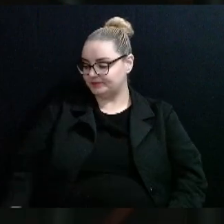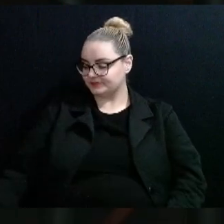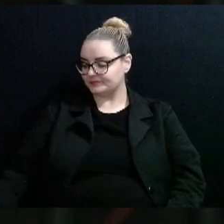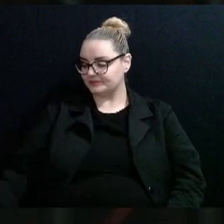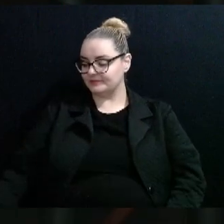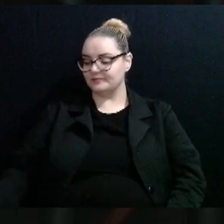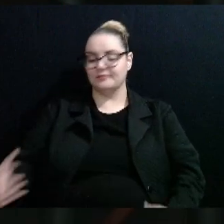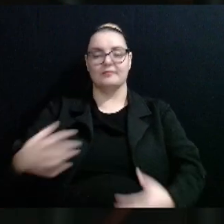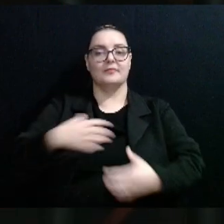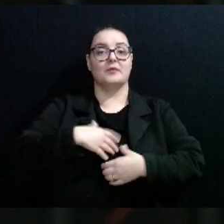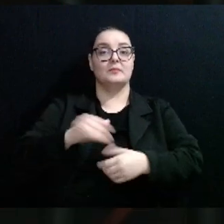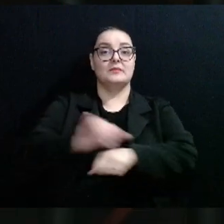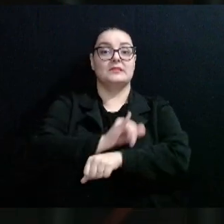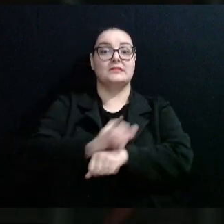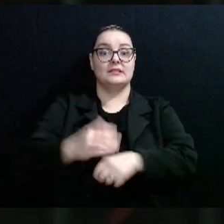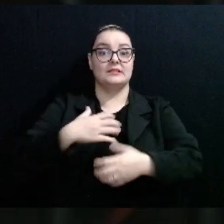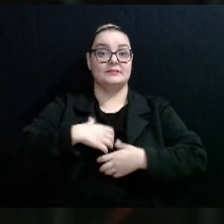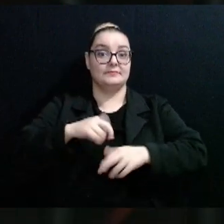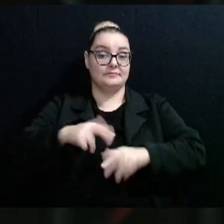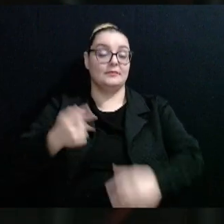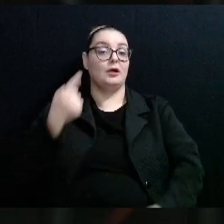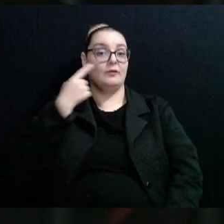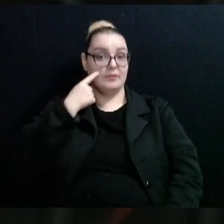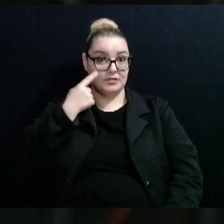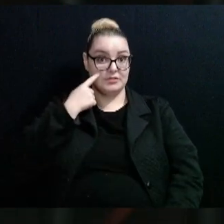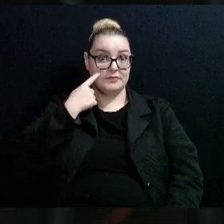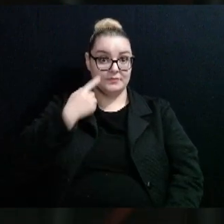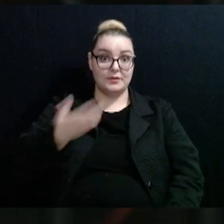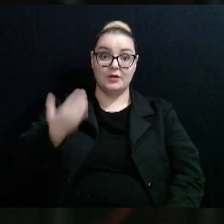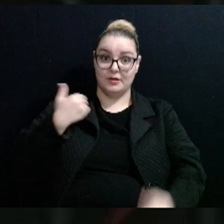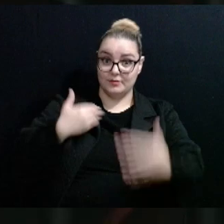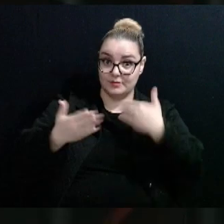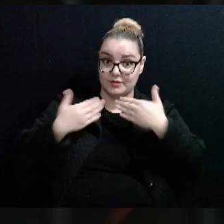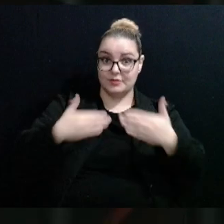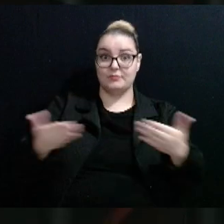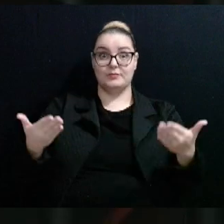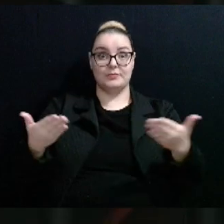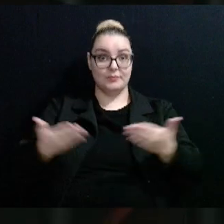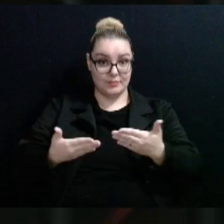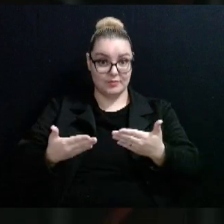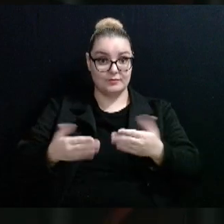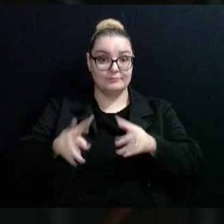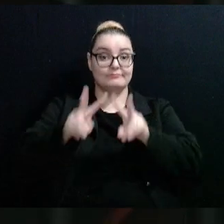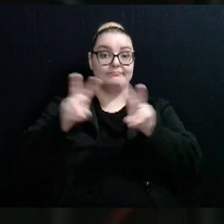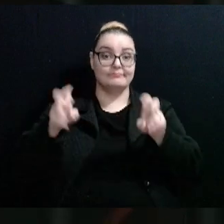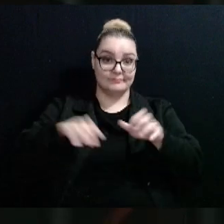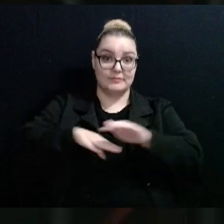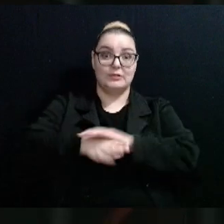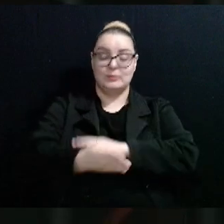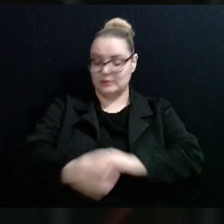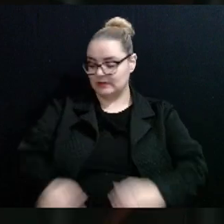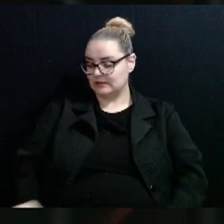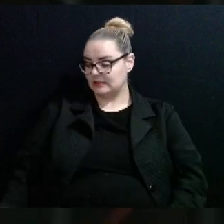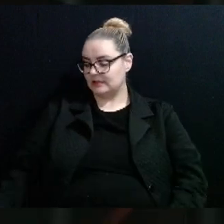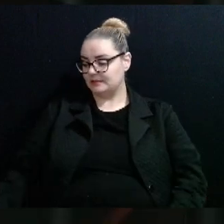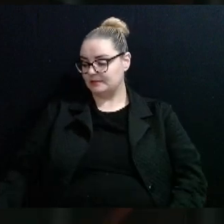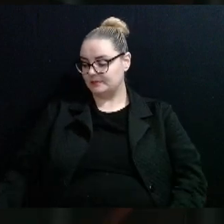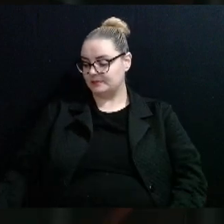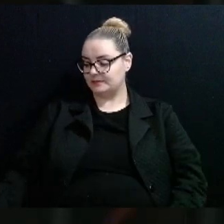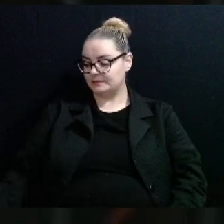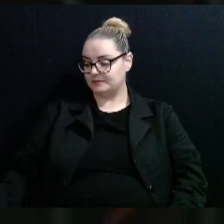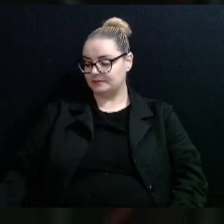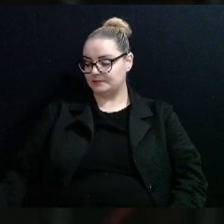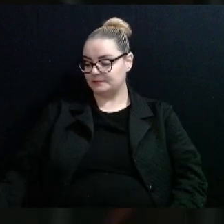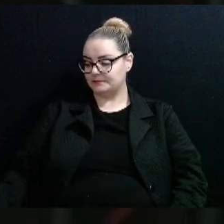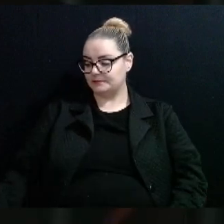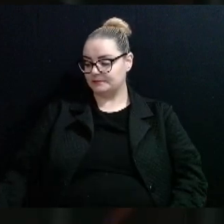emocional. Olha só, gente, vamos conversar hoje sobre esse hábito, né? A necessidade, de repente,